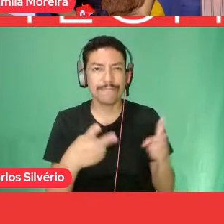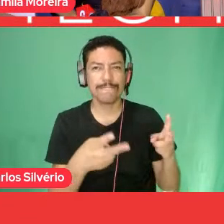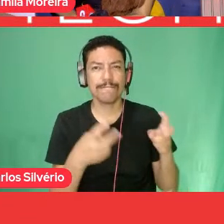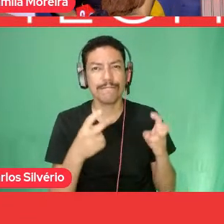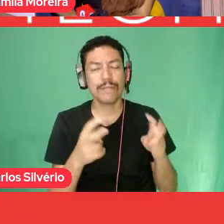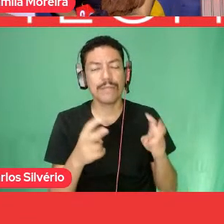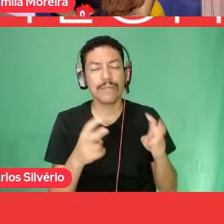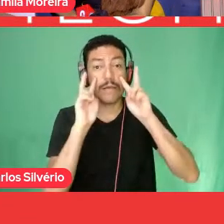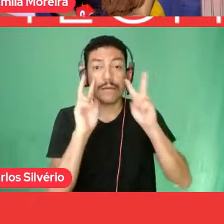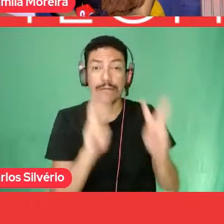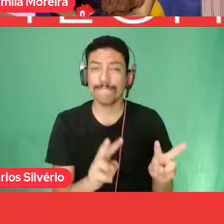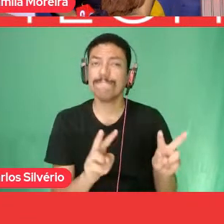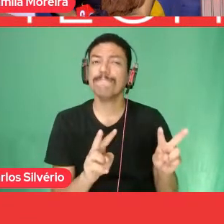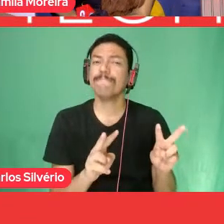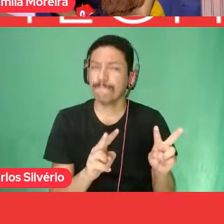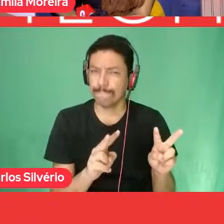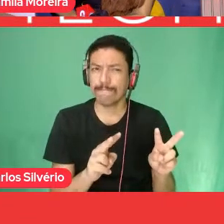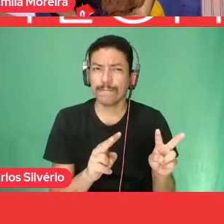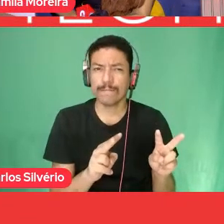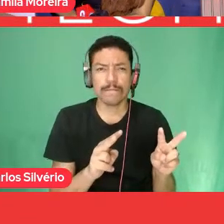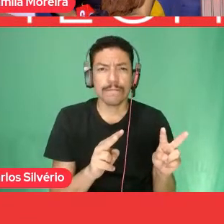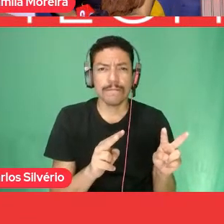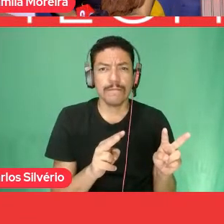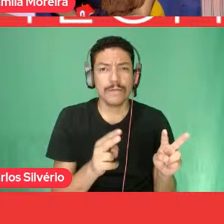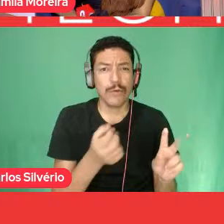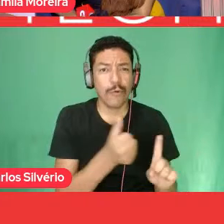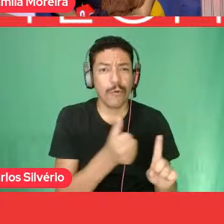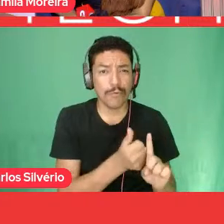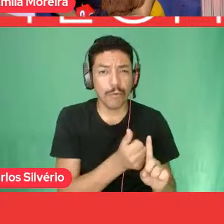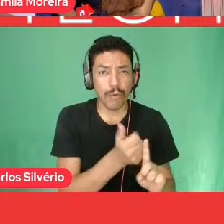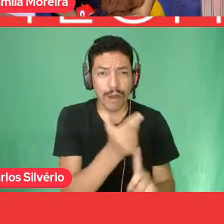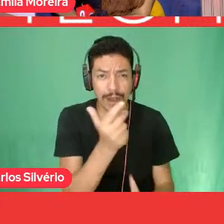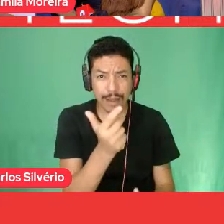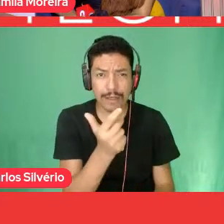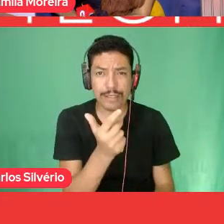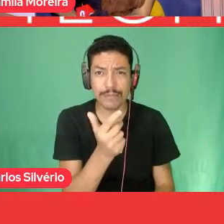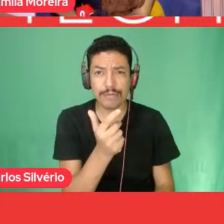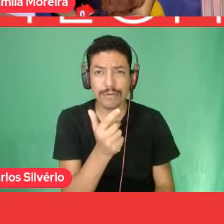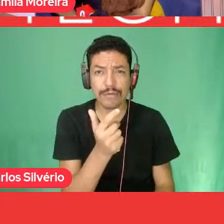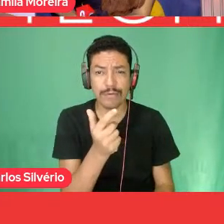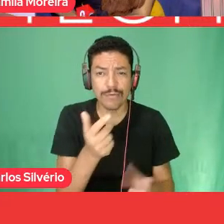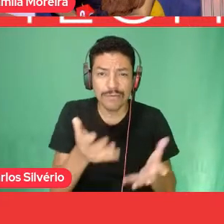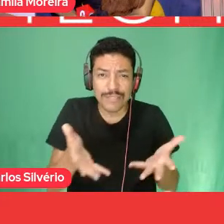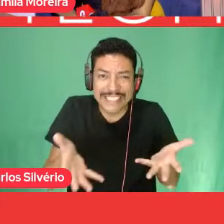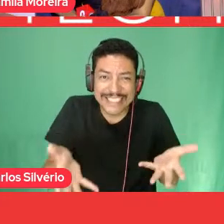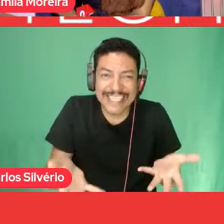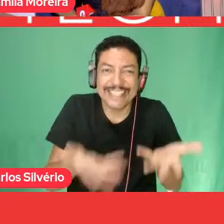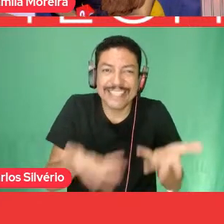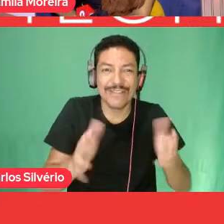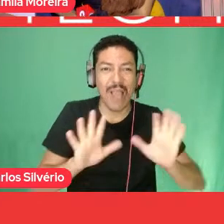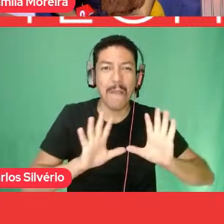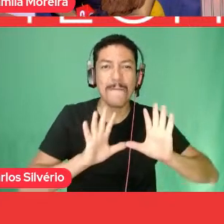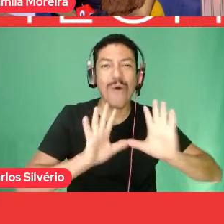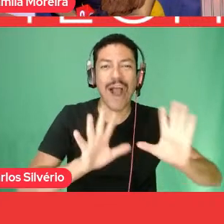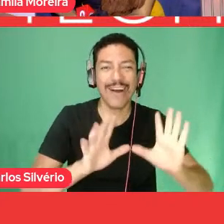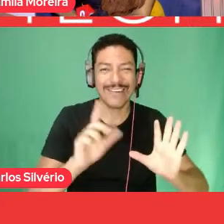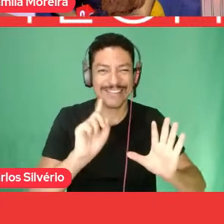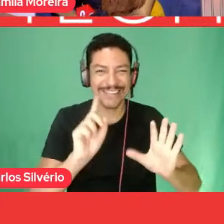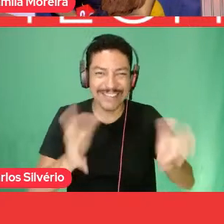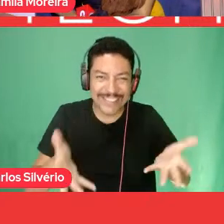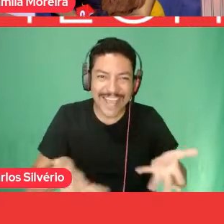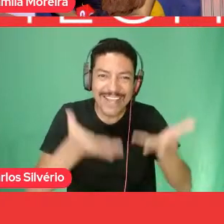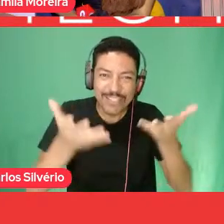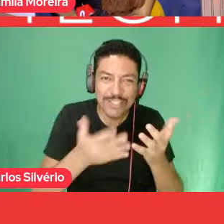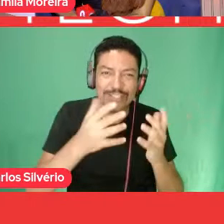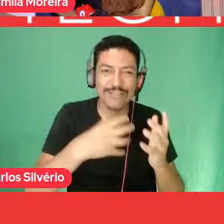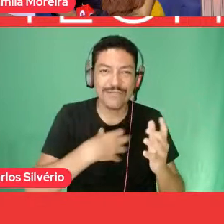com muita firmeza o quanto às vezes um empurrão no sentido positivo, de simplesmente chegar naquela mulher